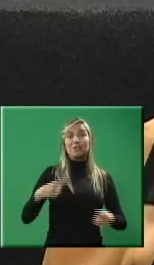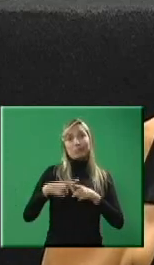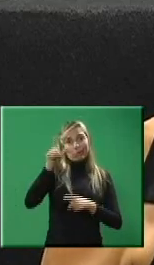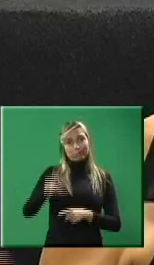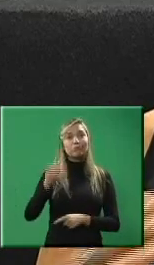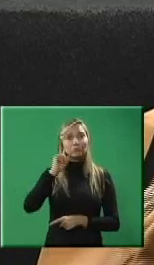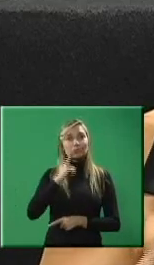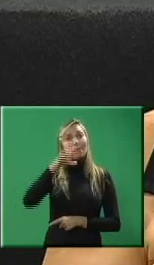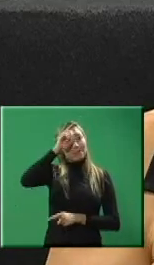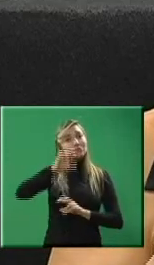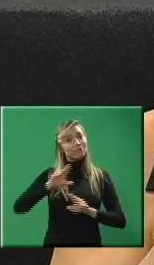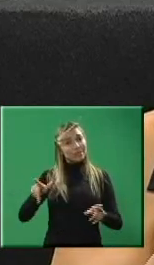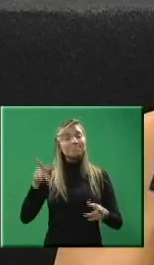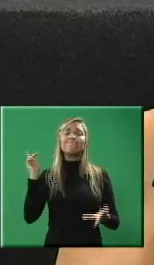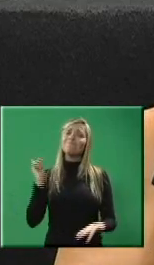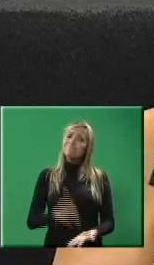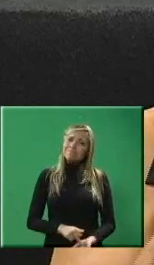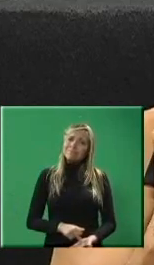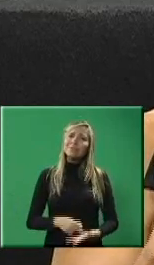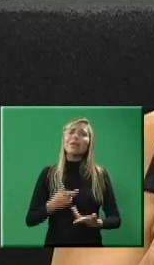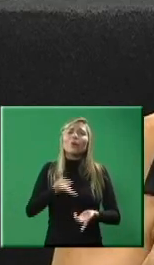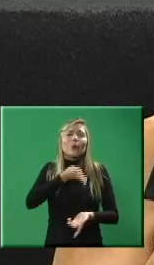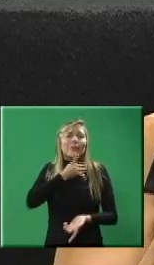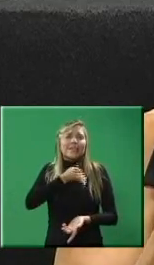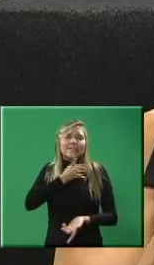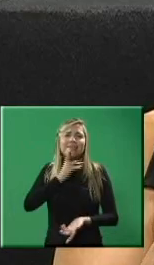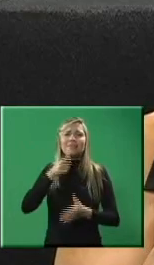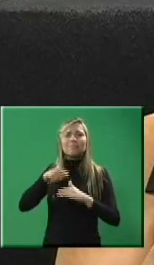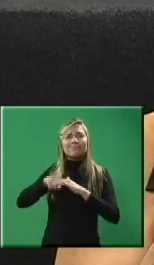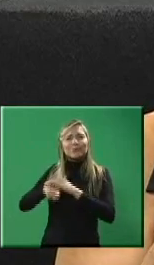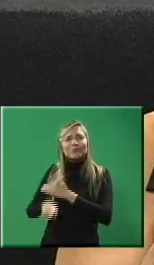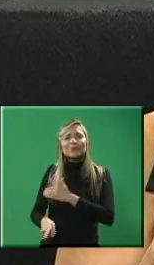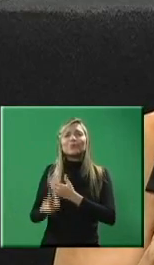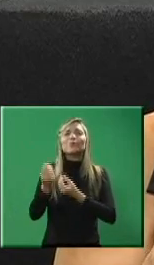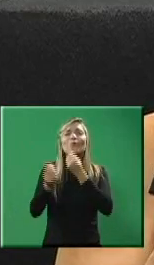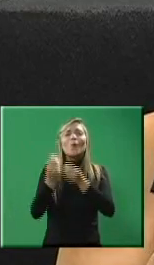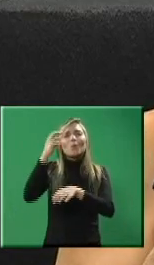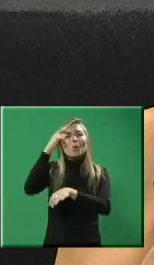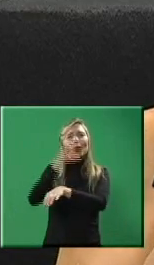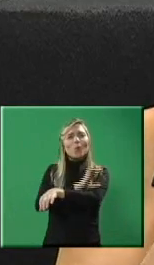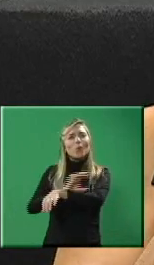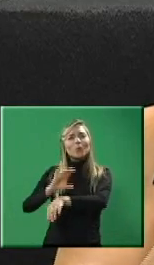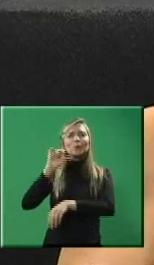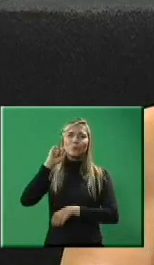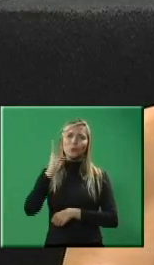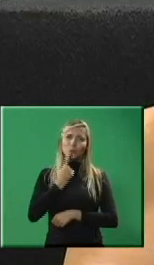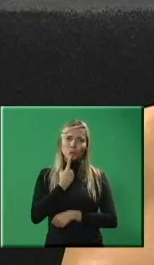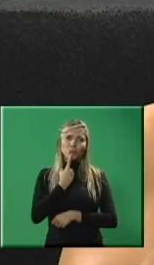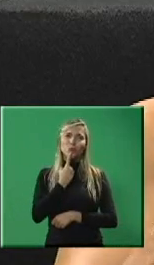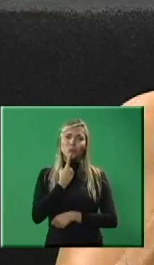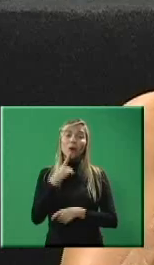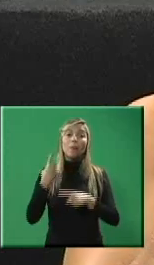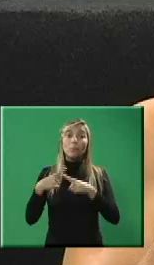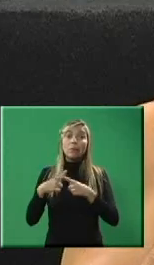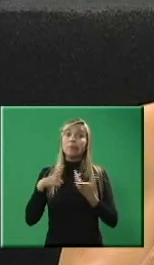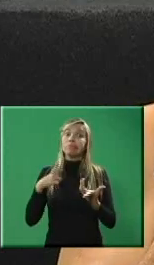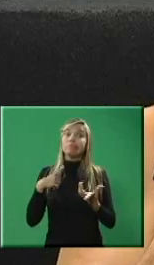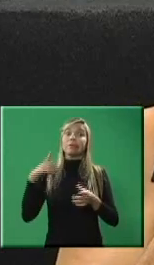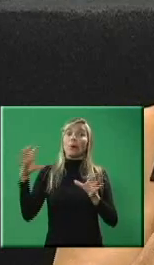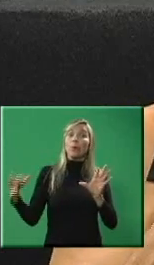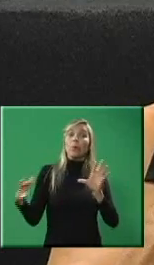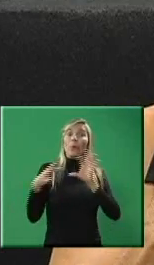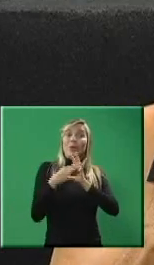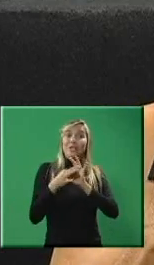forma diferente. E realmente conhecer melhor essa cultura que, de uma certa forma, está